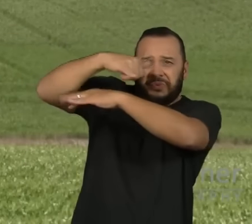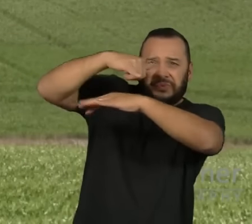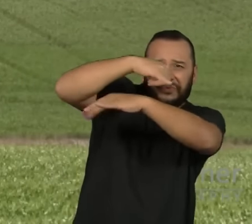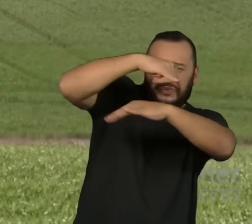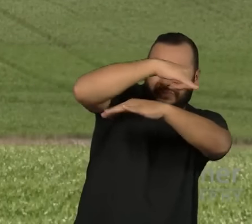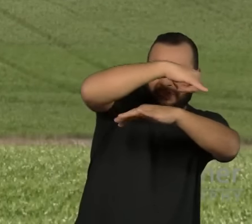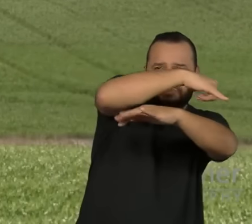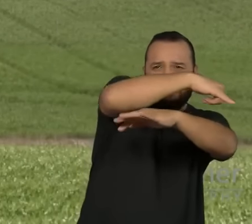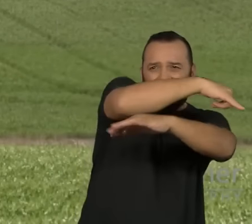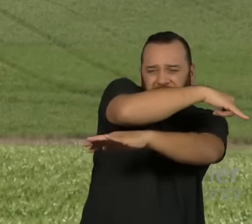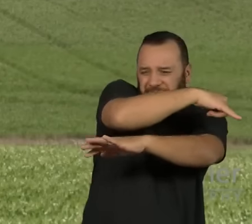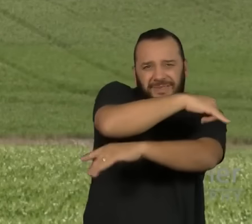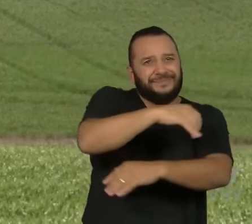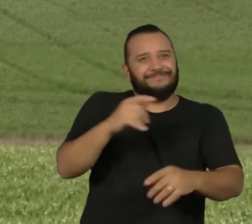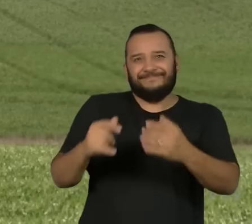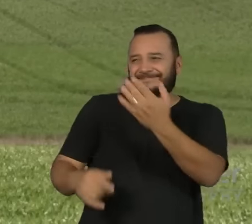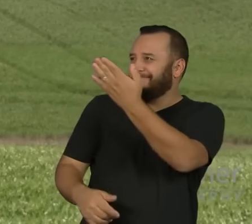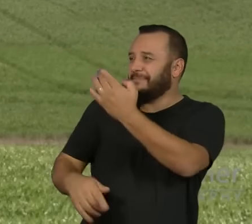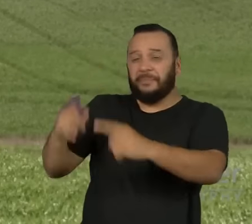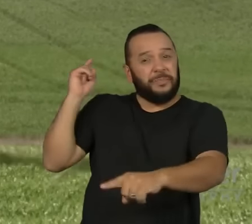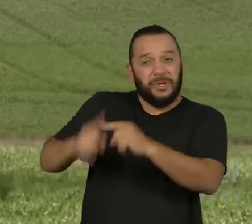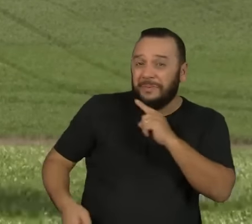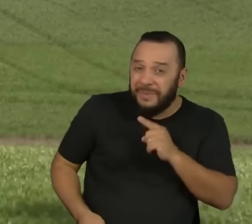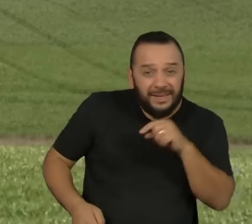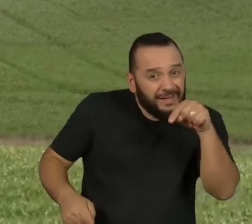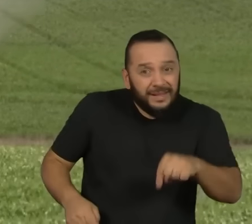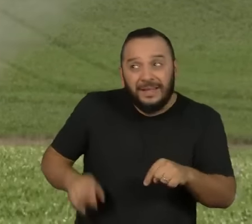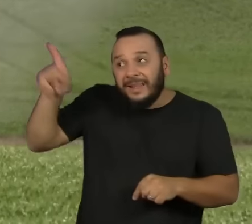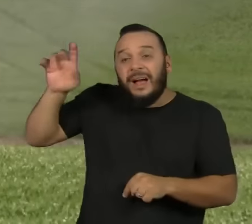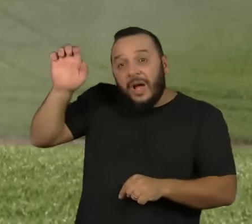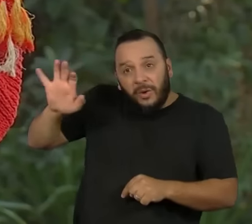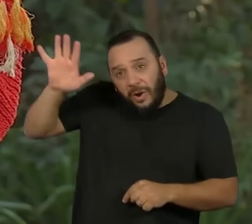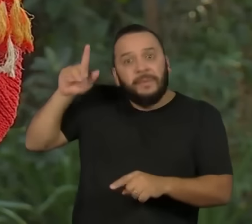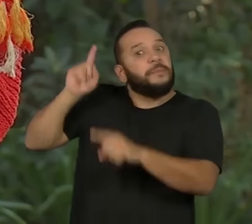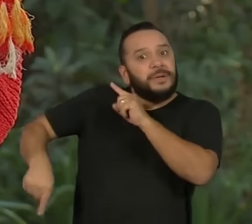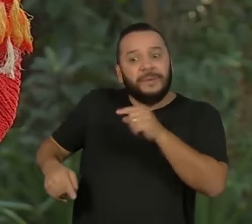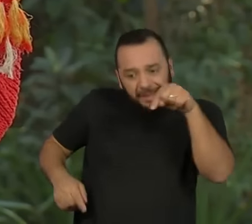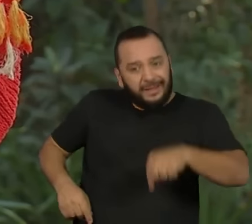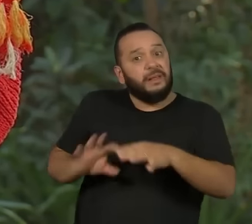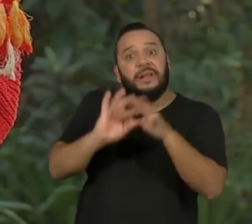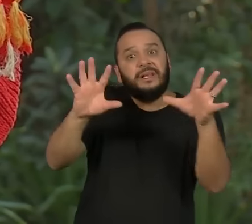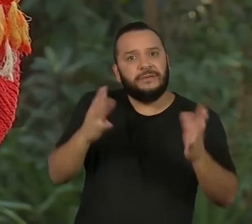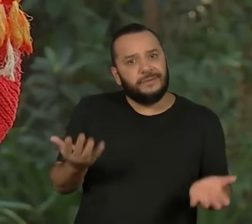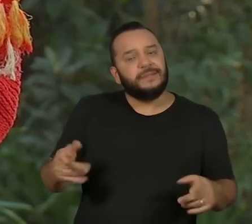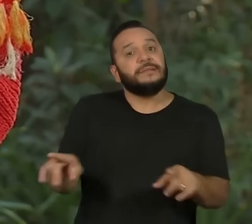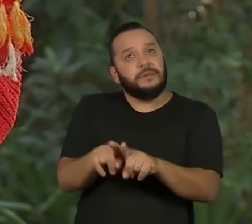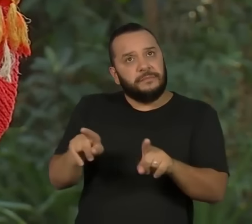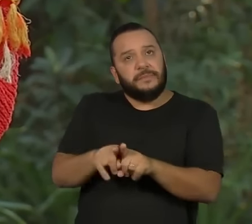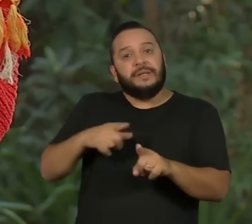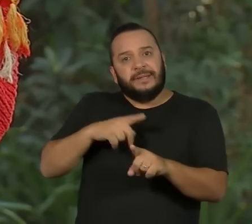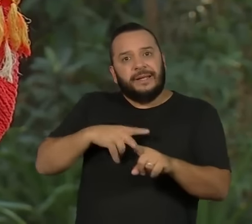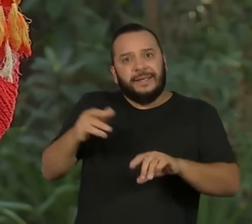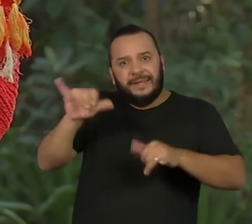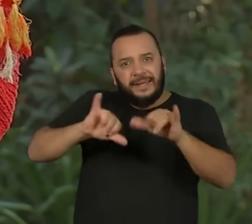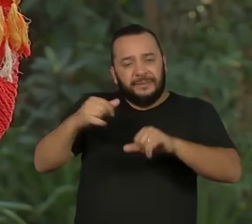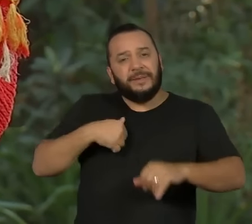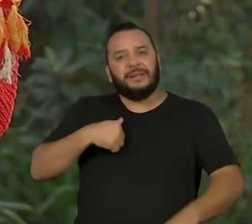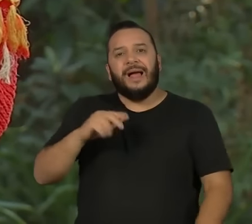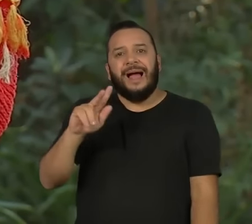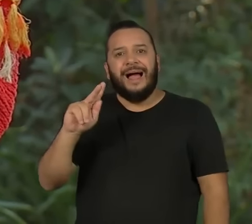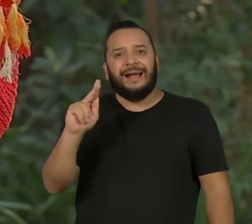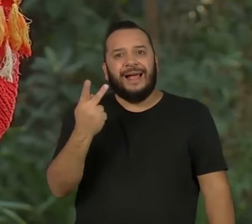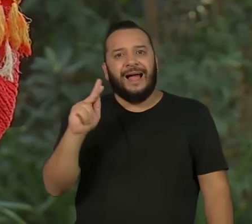Europeia desde 2009. É essencial que nós proibamos também o comércio das substâncias que são chamadas de HHP,